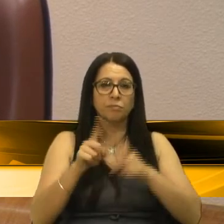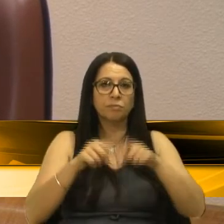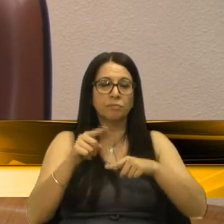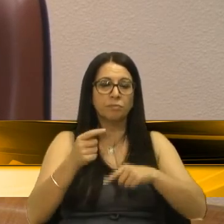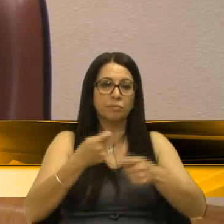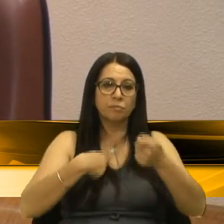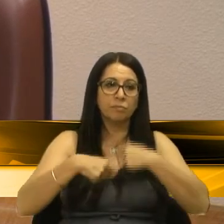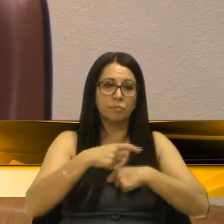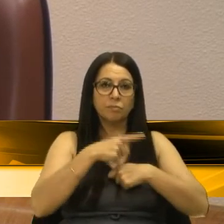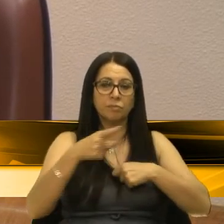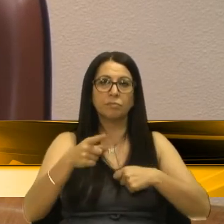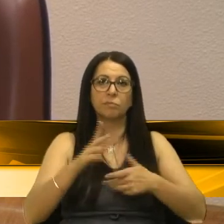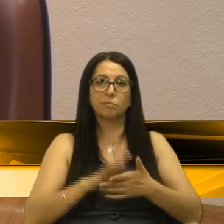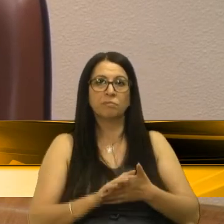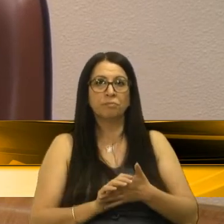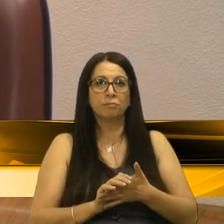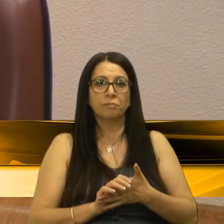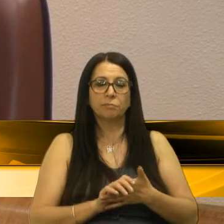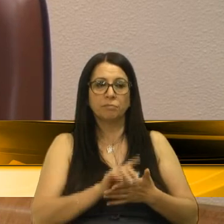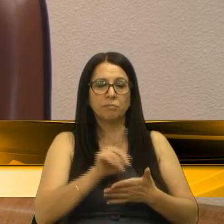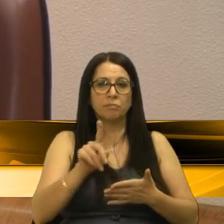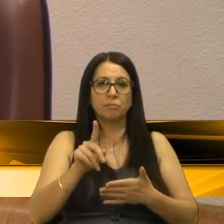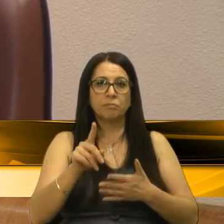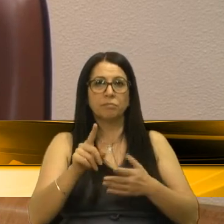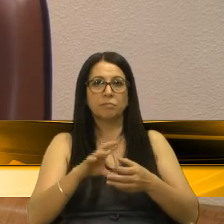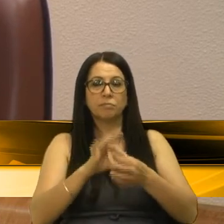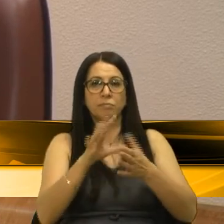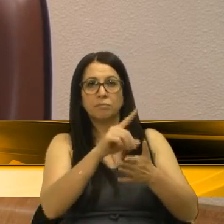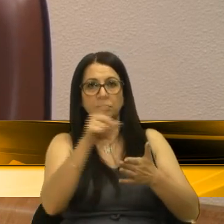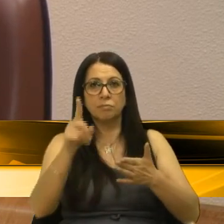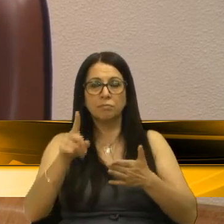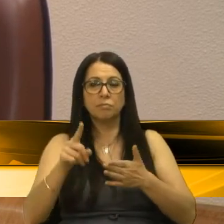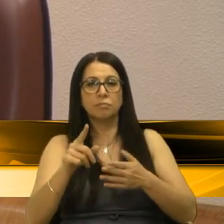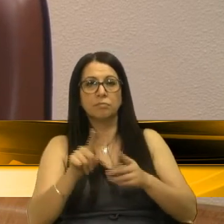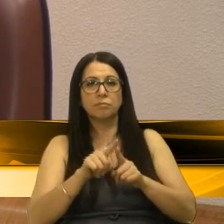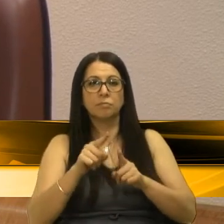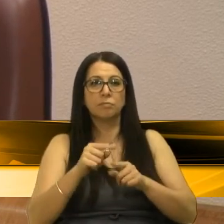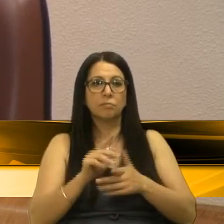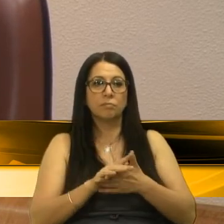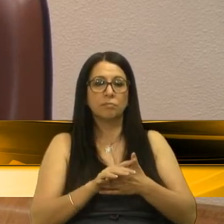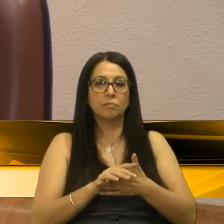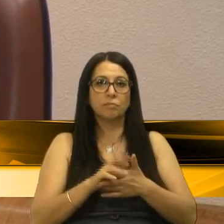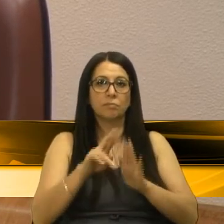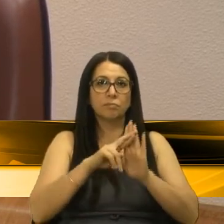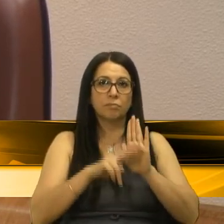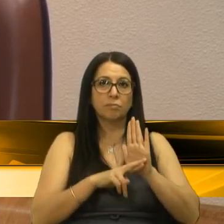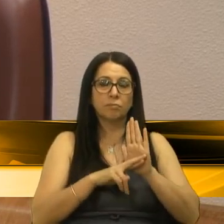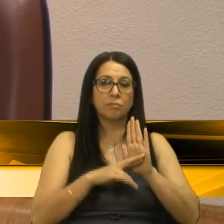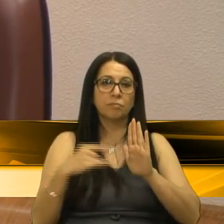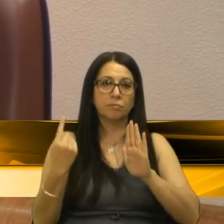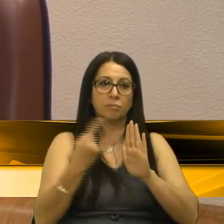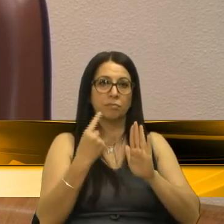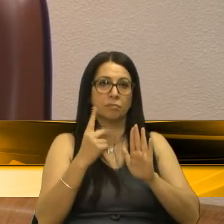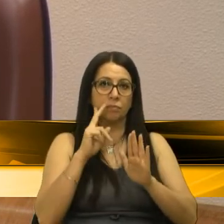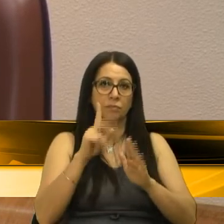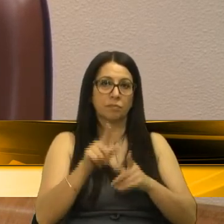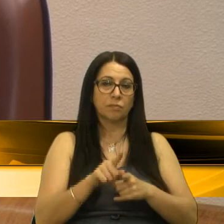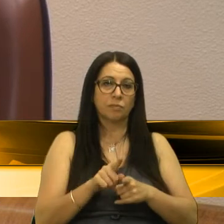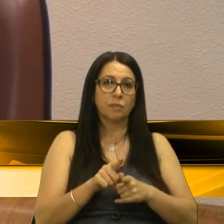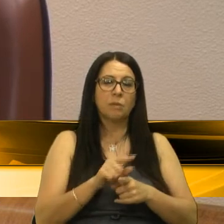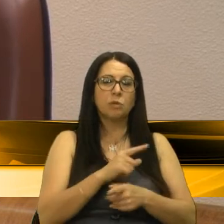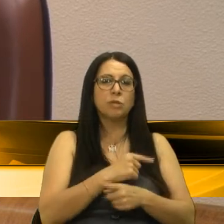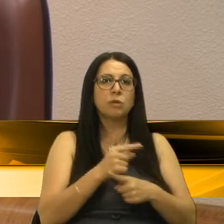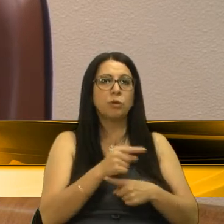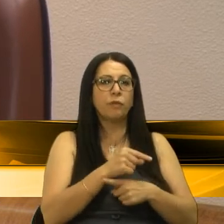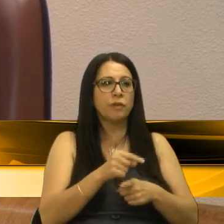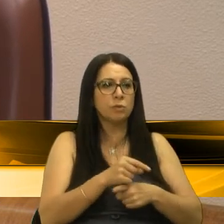administrativa responsável pelo condomínio, será dispensada a apresentação dos documentos comprobatórios da regularidade da edificação e da segurança das instalações, sem prejuízo